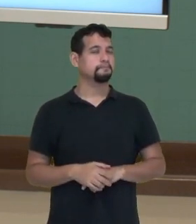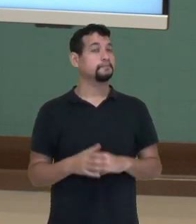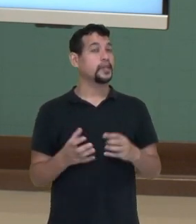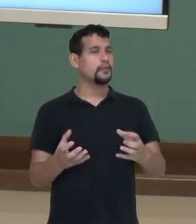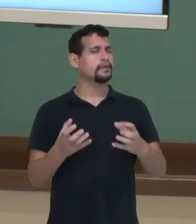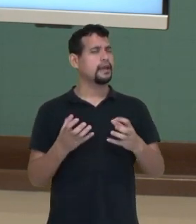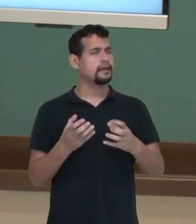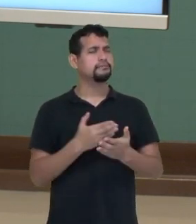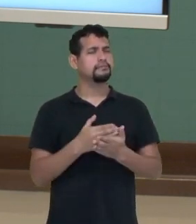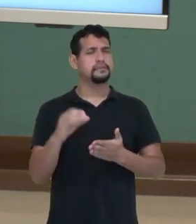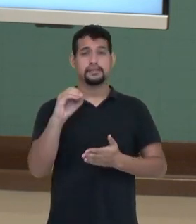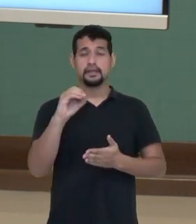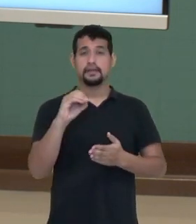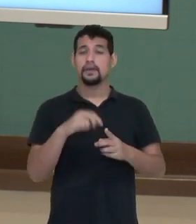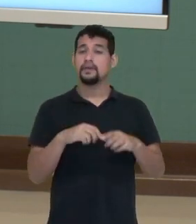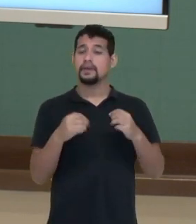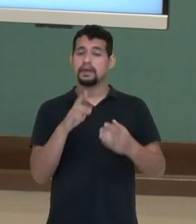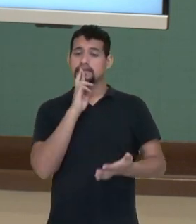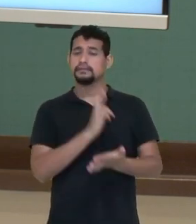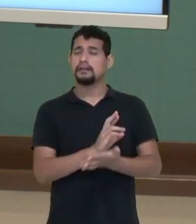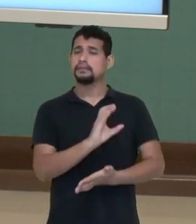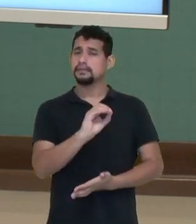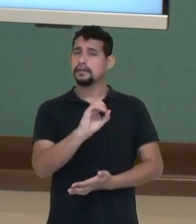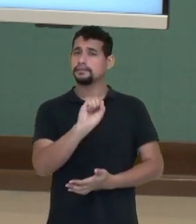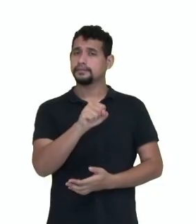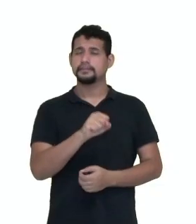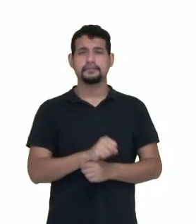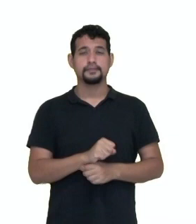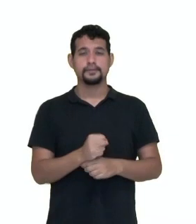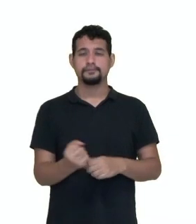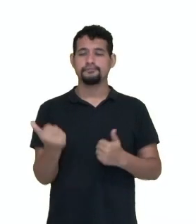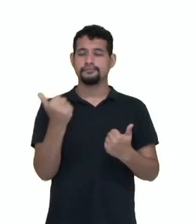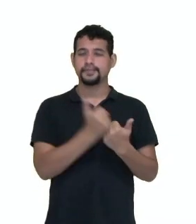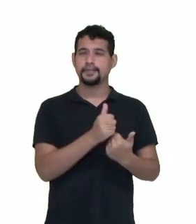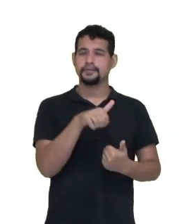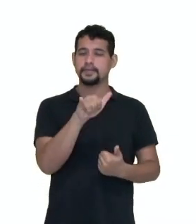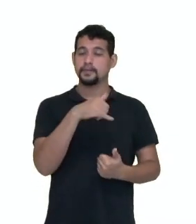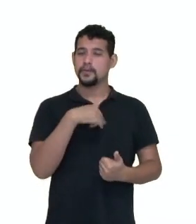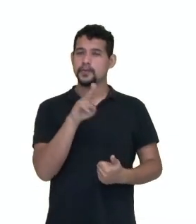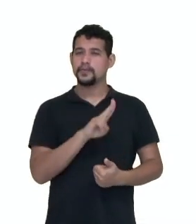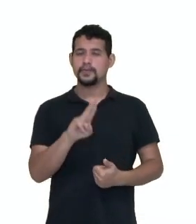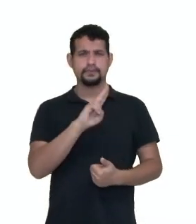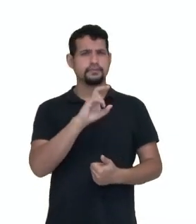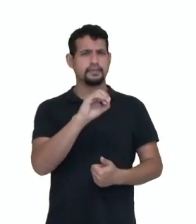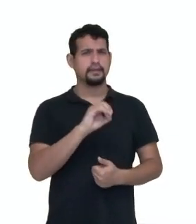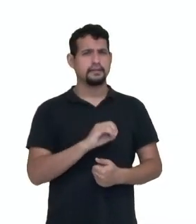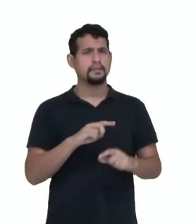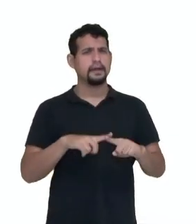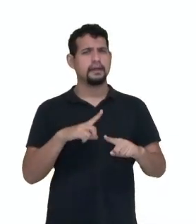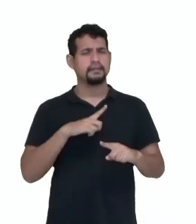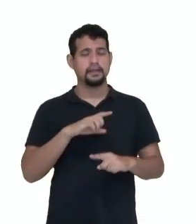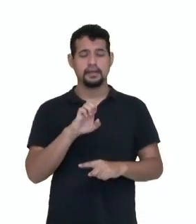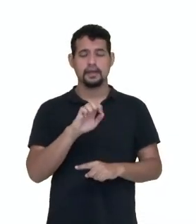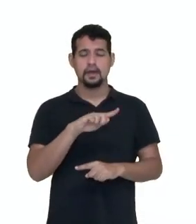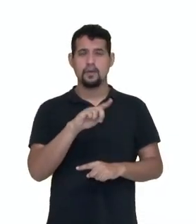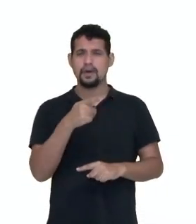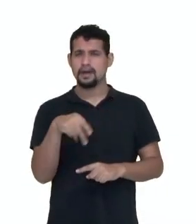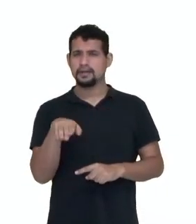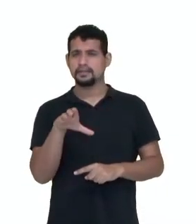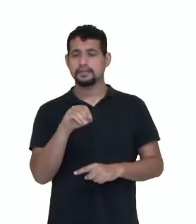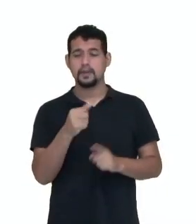saia o 0. Então, eu quero que o resultado seja 0. Então, no lugar do y, eu coloco 0. E daí eu tenho uma equação do primeiro grau. Como é